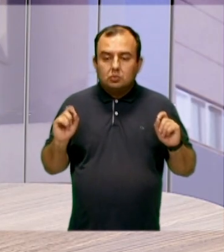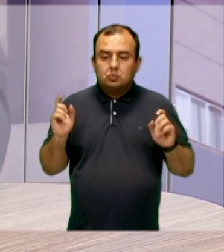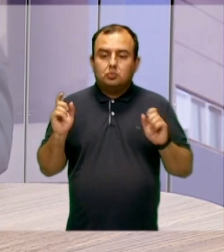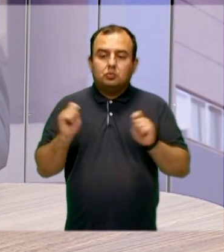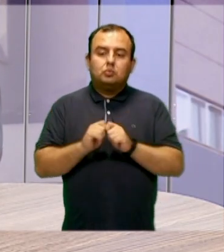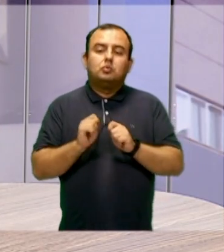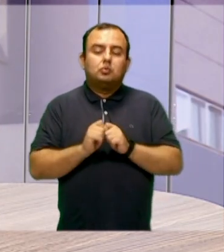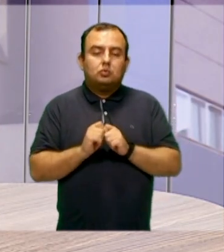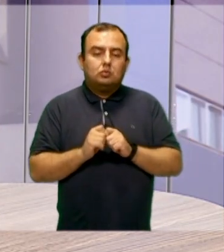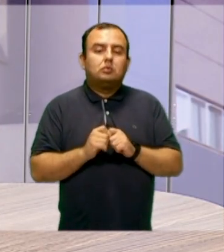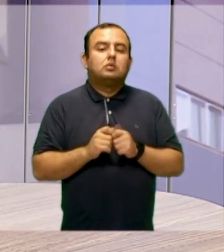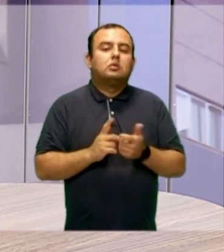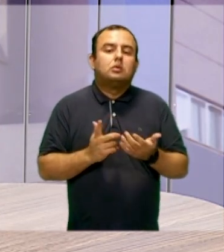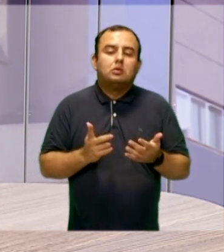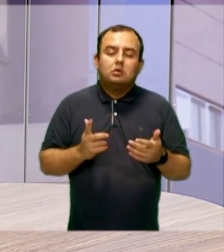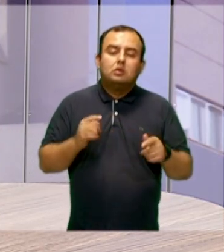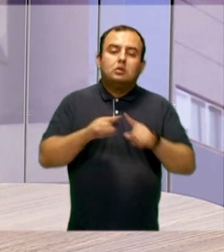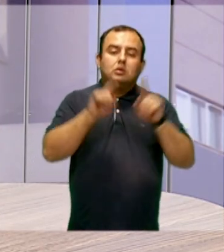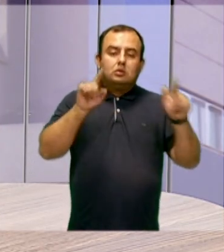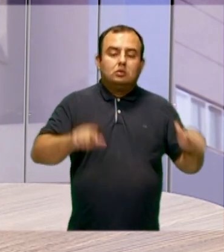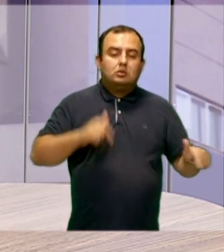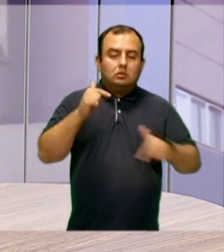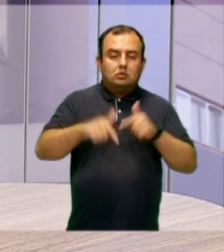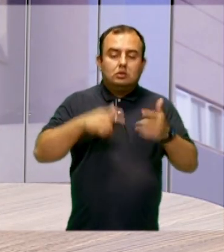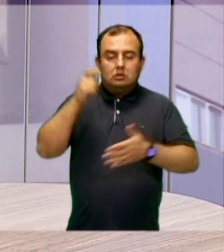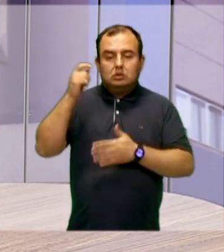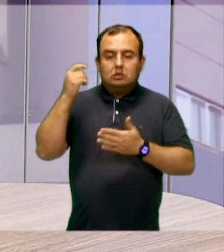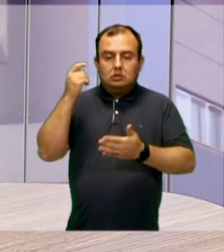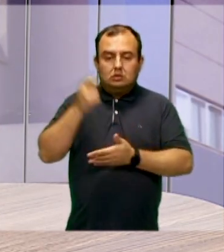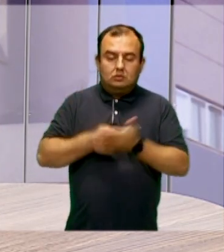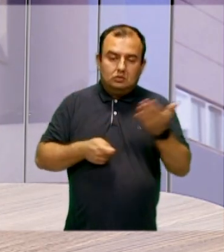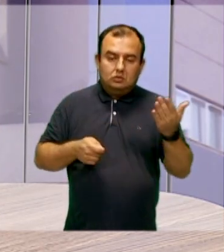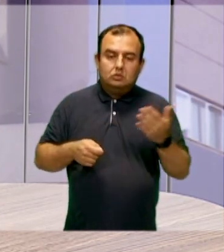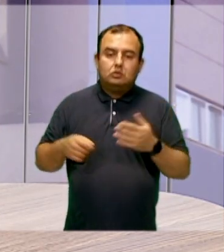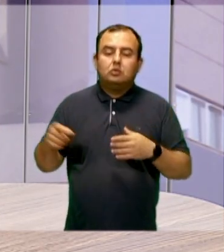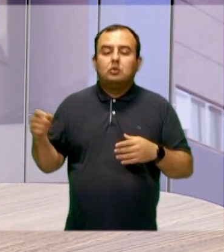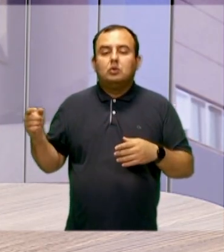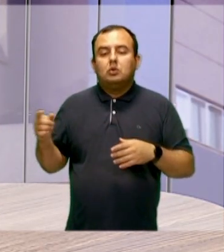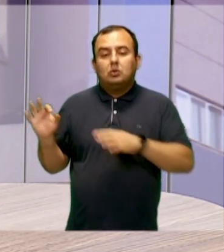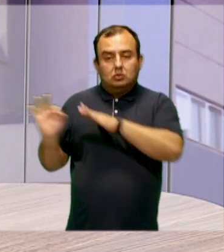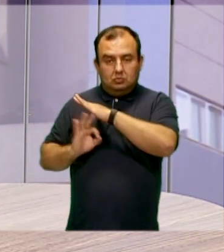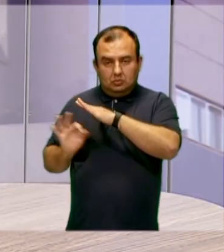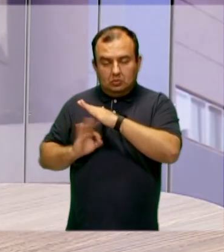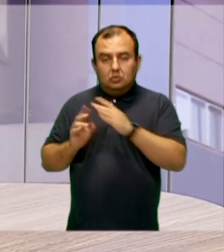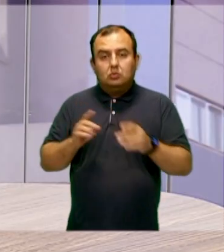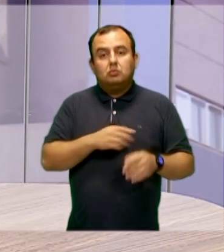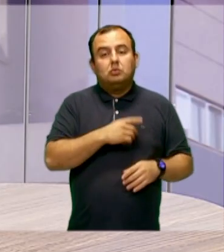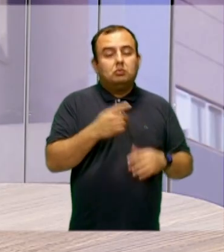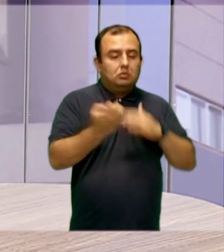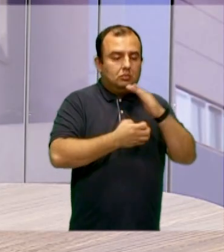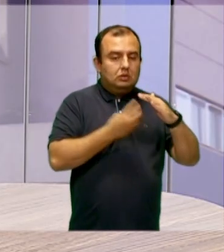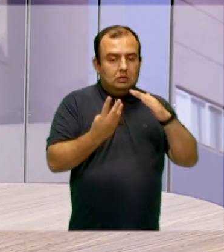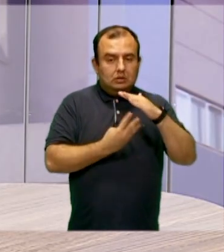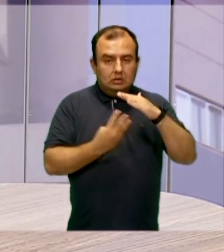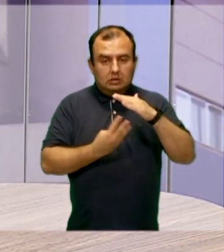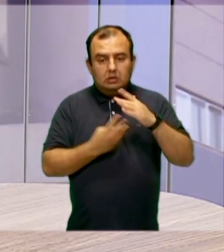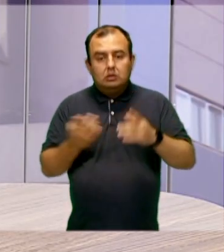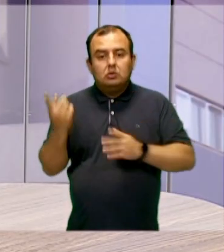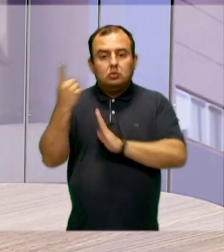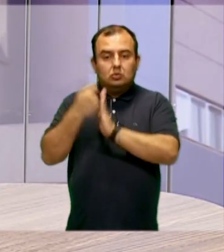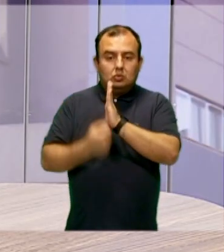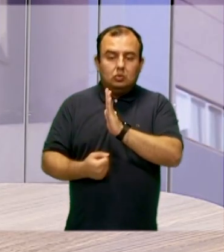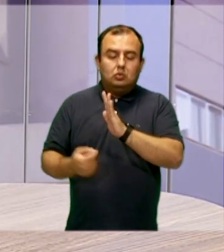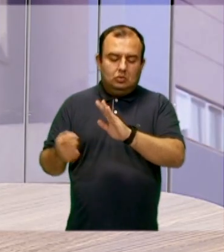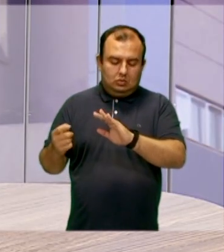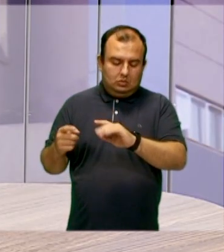com servidores efetivos, comissionados, ou a gente pode terceirizar. Só que para eu ter uma ideia de orçamento